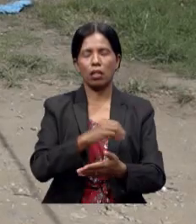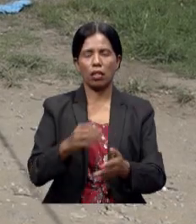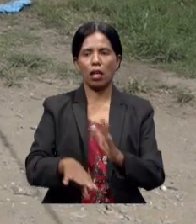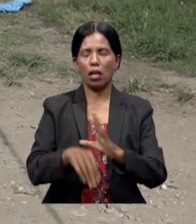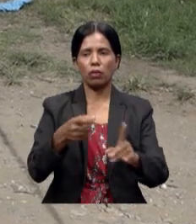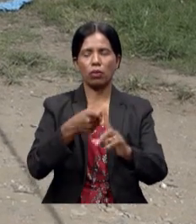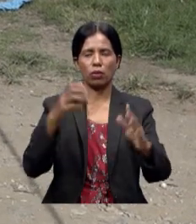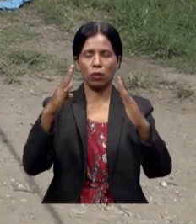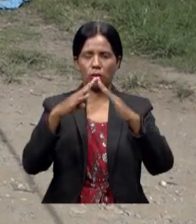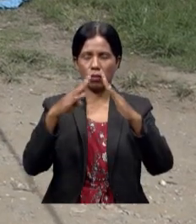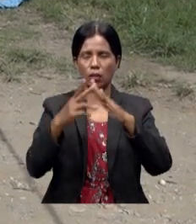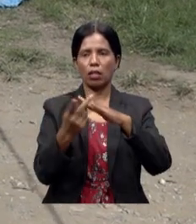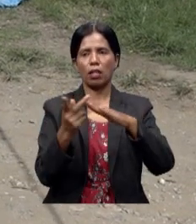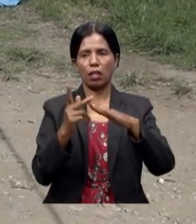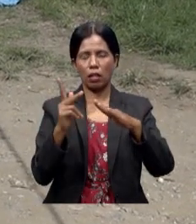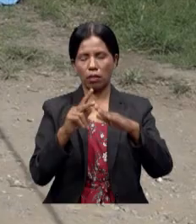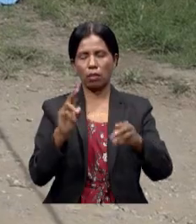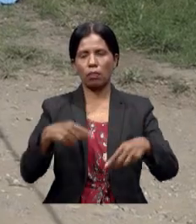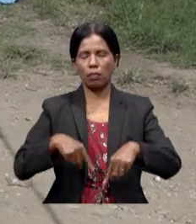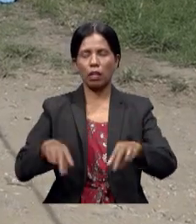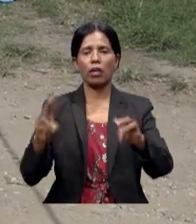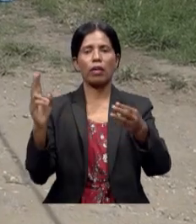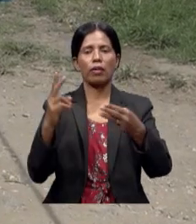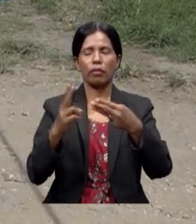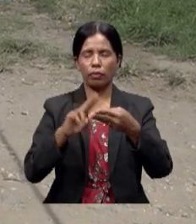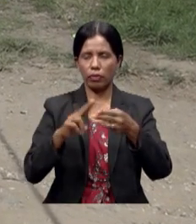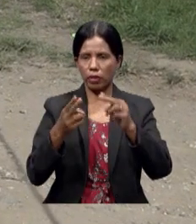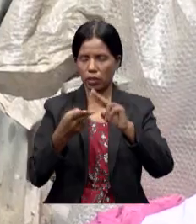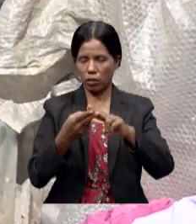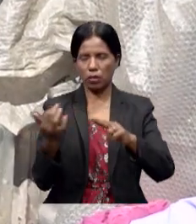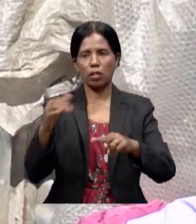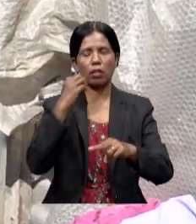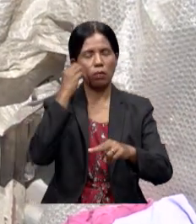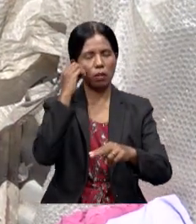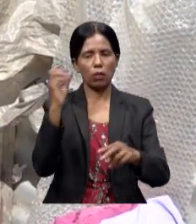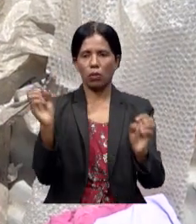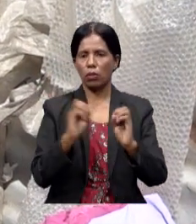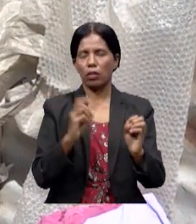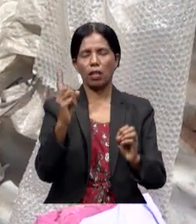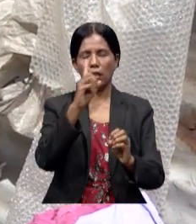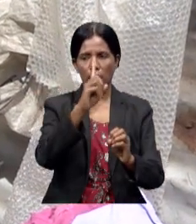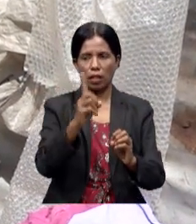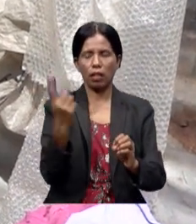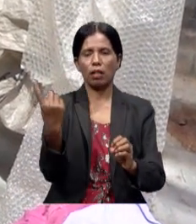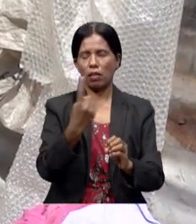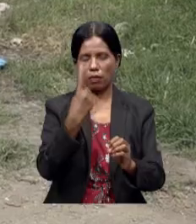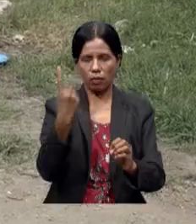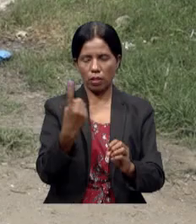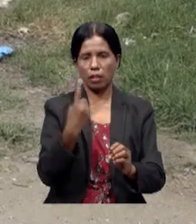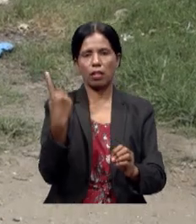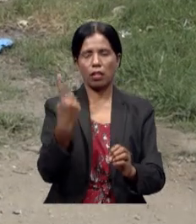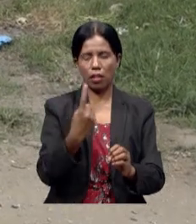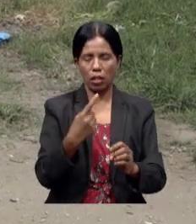né, onde o vizinho sira minha uma, ida né, laos dala ida deit, mas bem sempre no né, ela